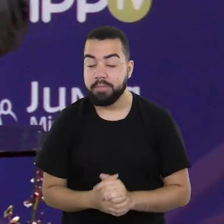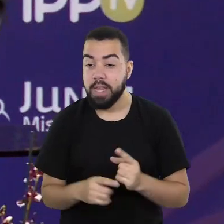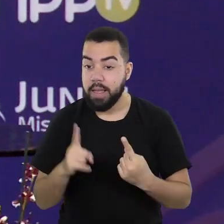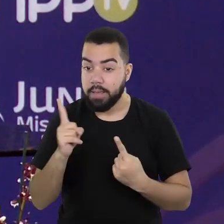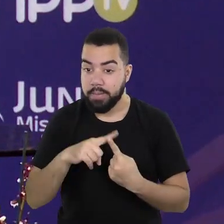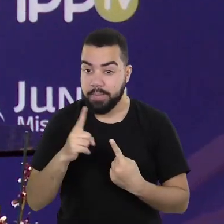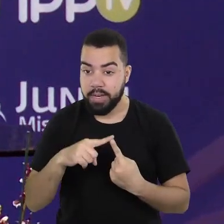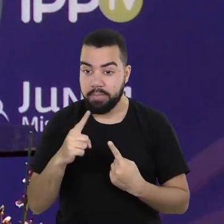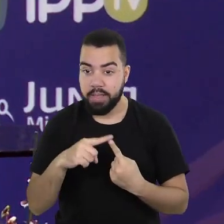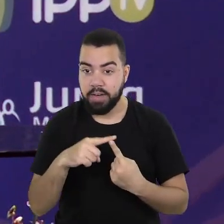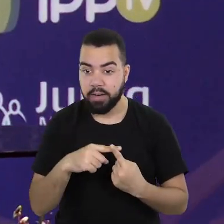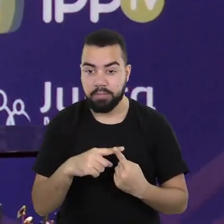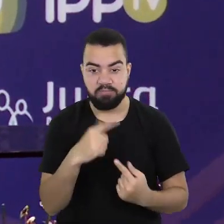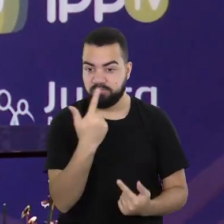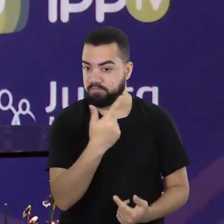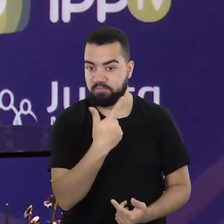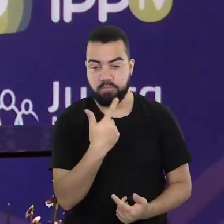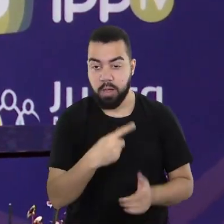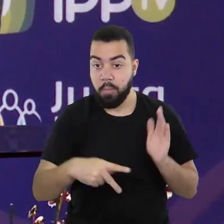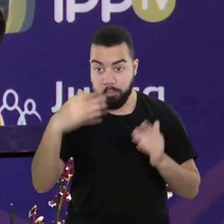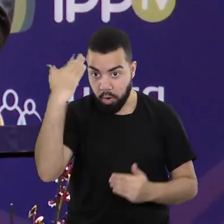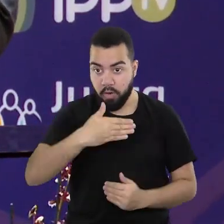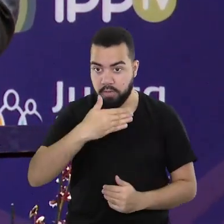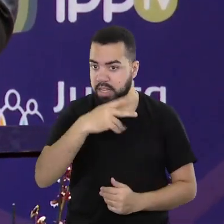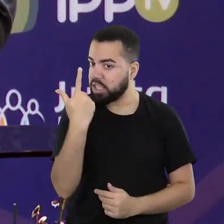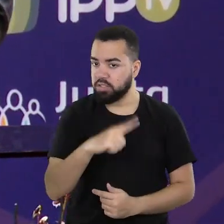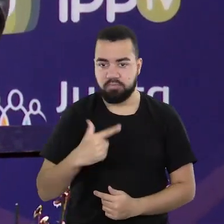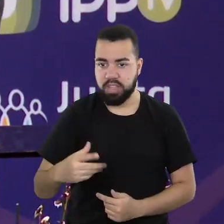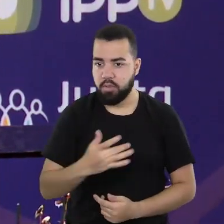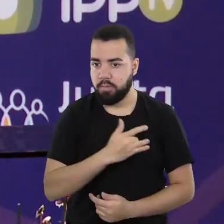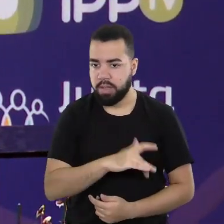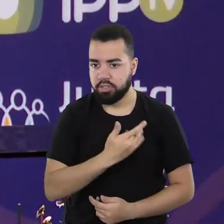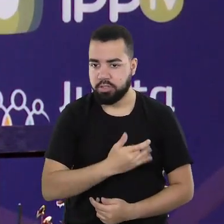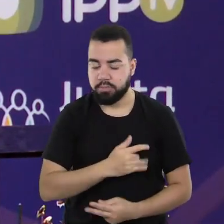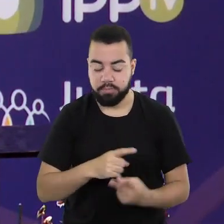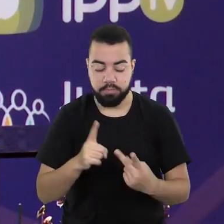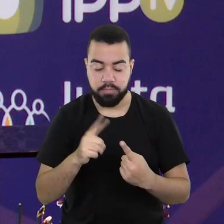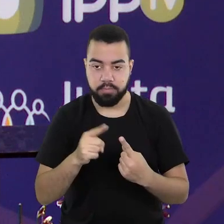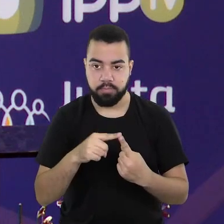A primeira delas é que você vê